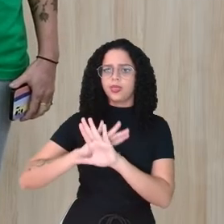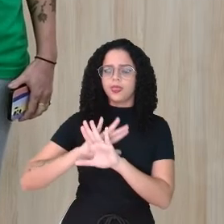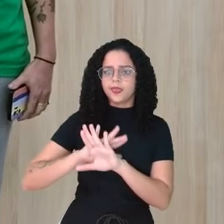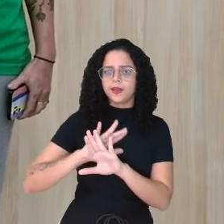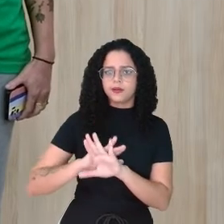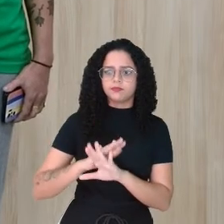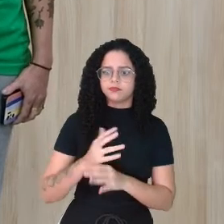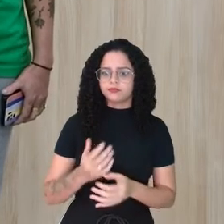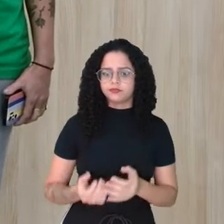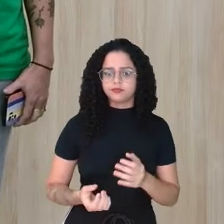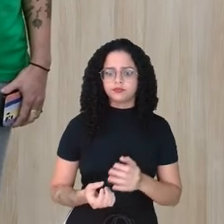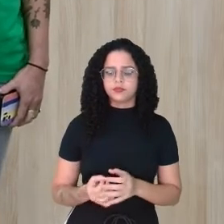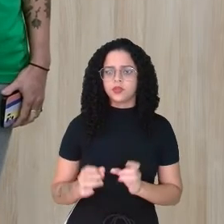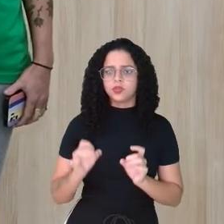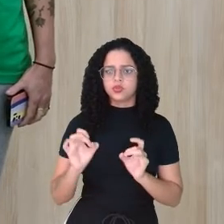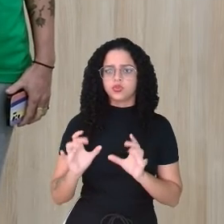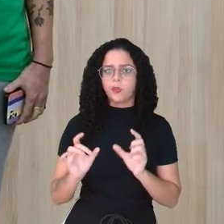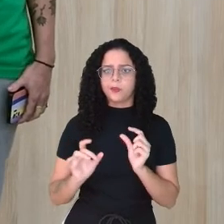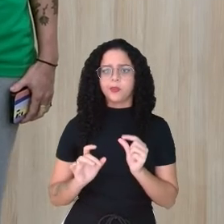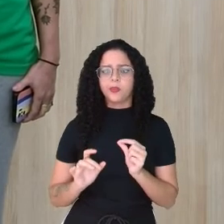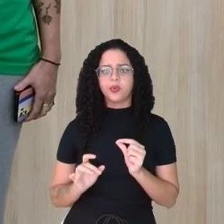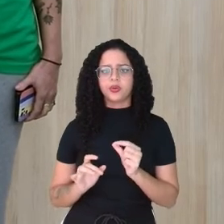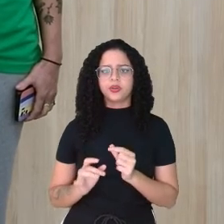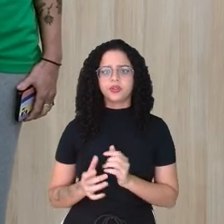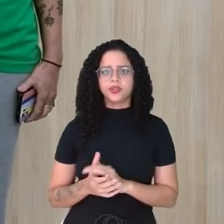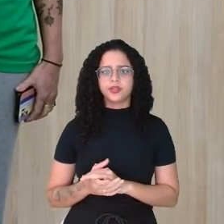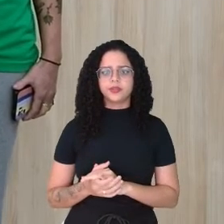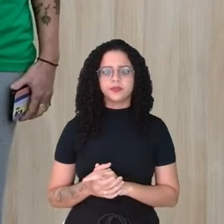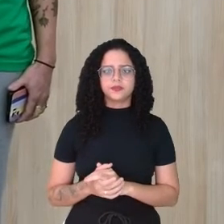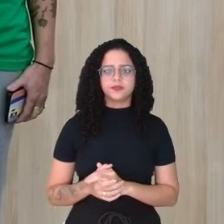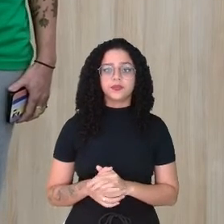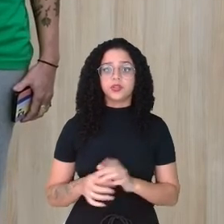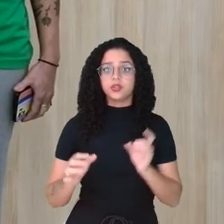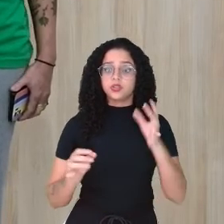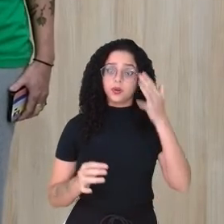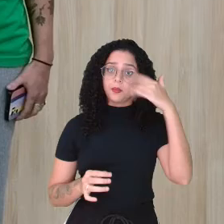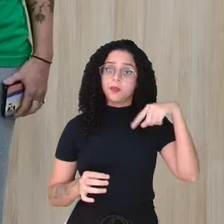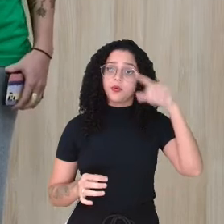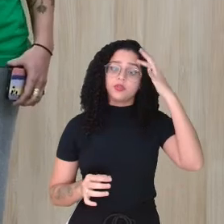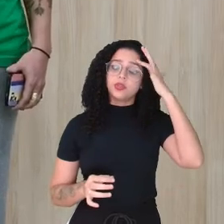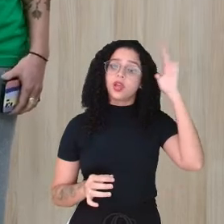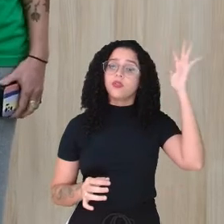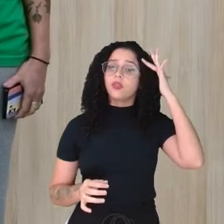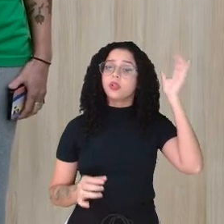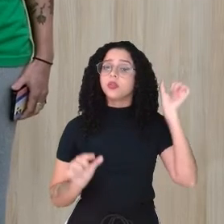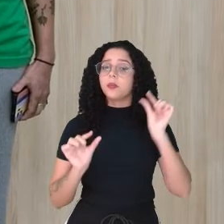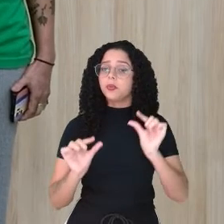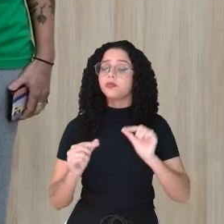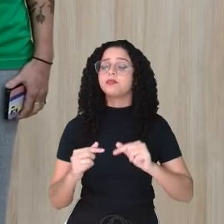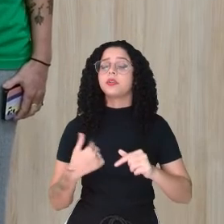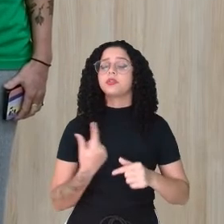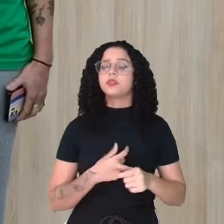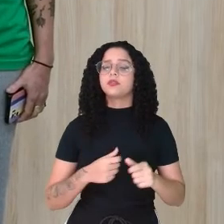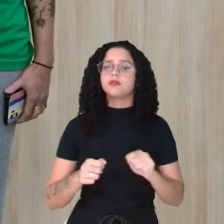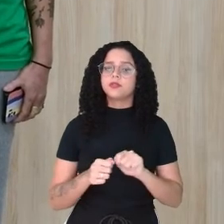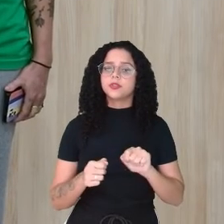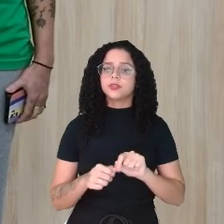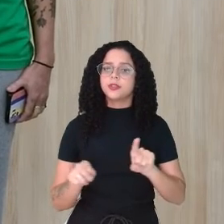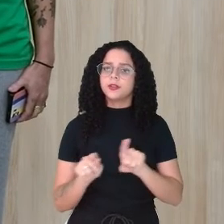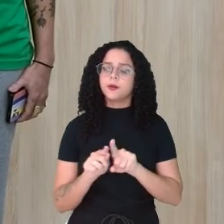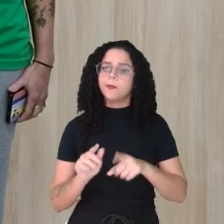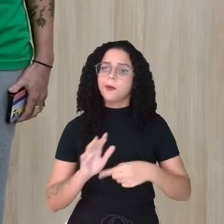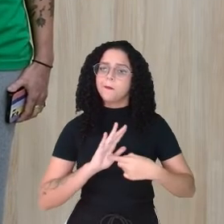onde ela produz, é só uma extensão da sua casa? Né? Fica essa reflexão aí para a gente fazer e trazer